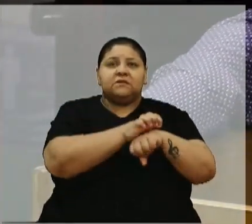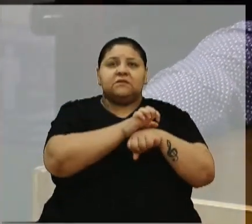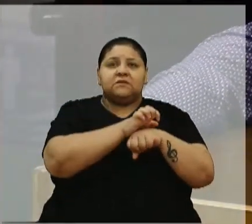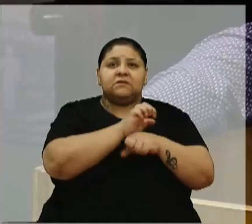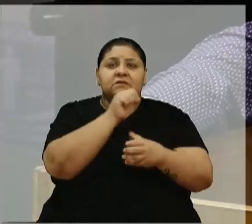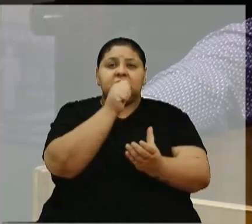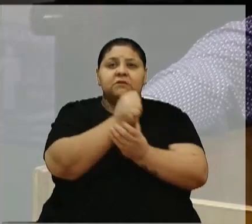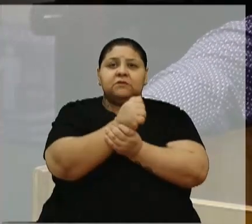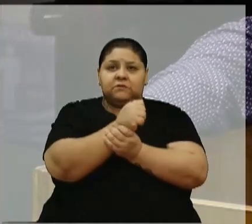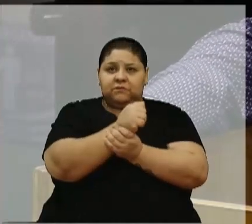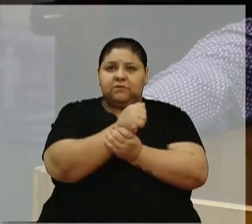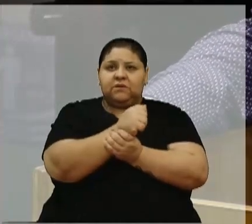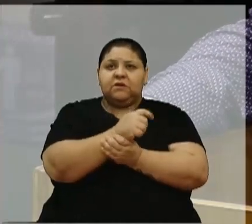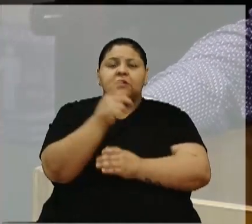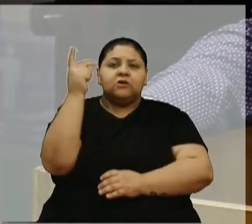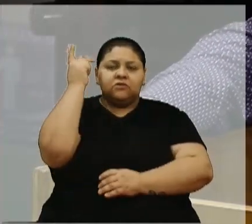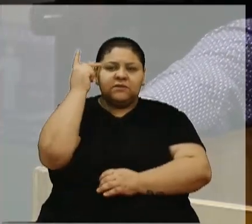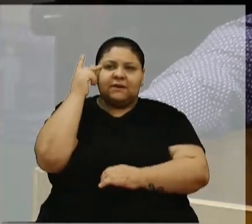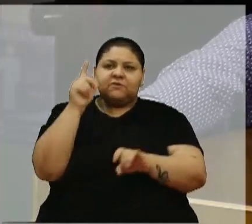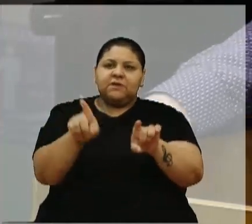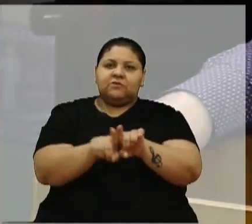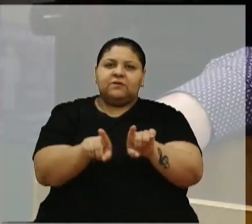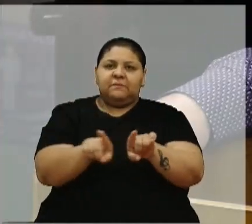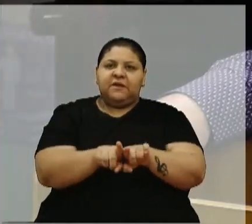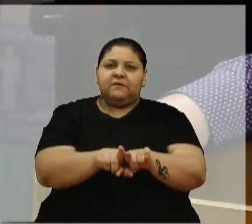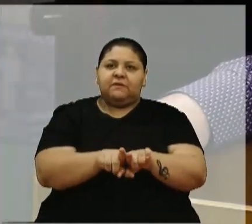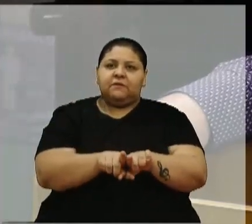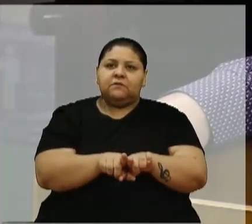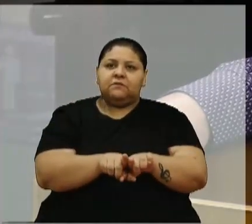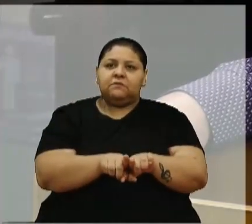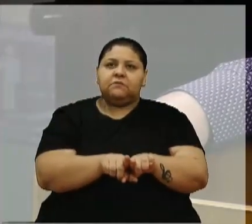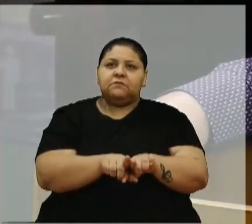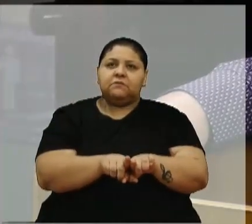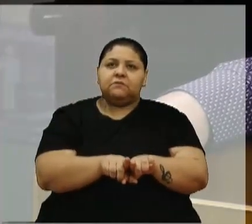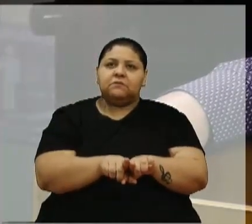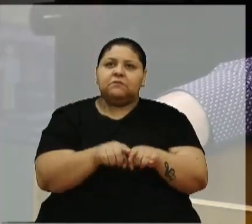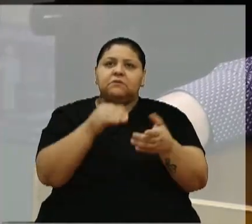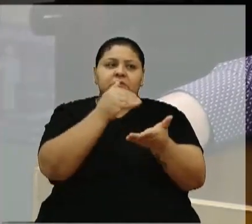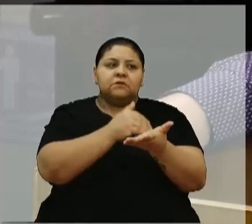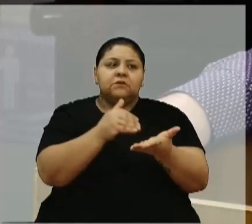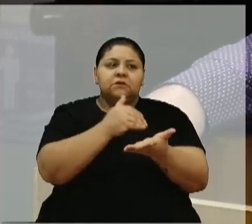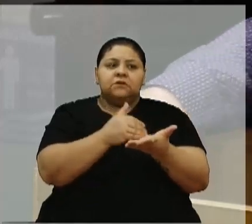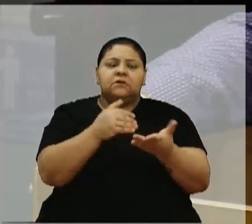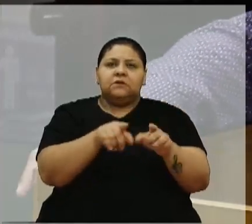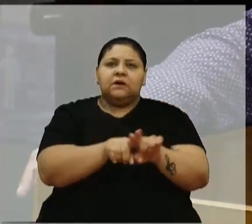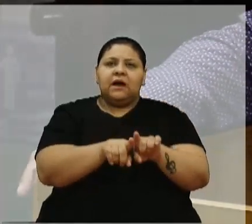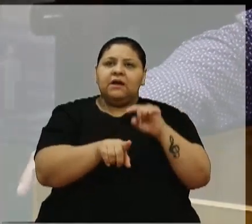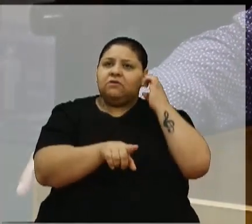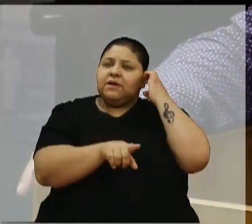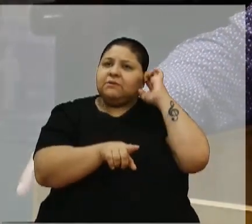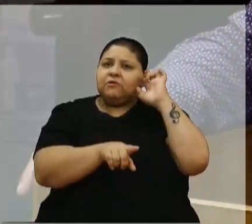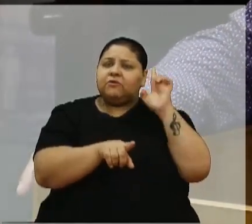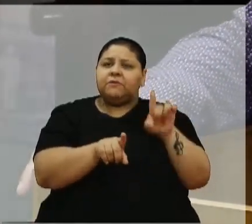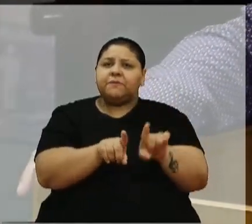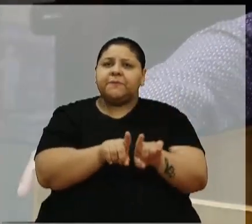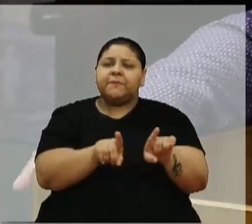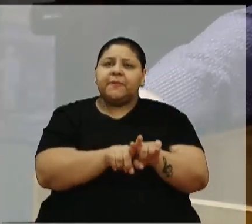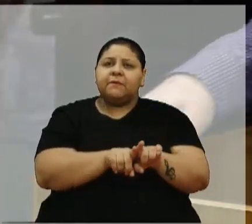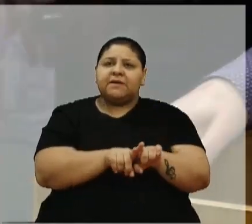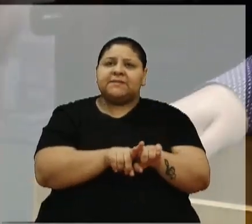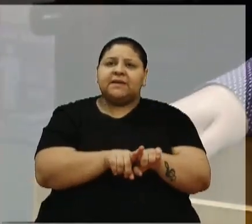São Paulo. Teve mandato, né? Teve um tempo em que ele foi secretário. O que não